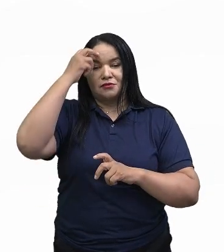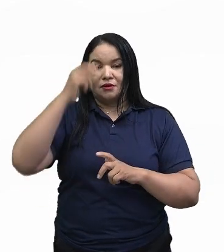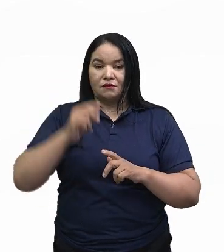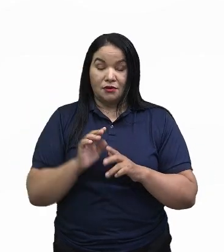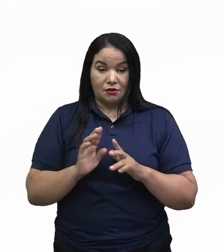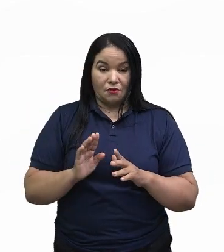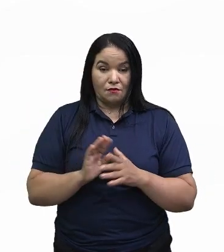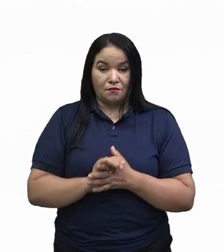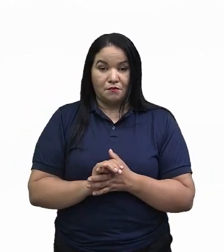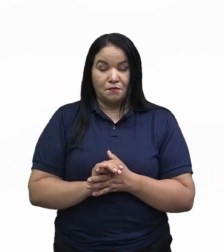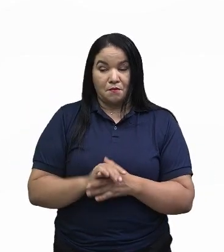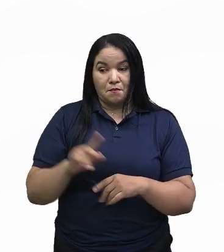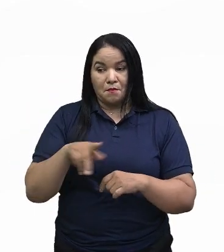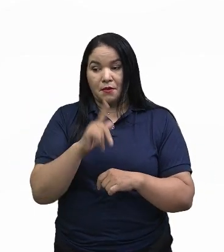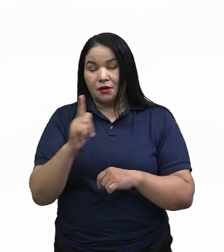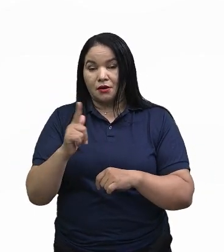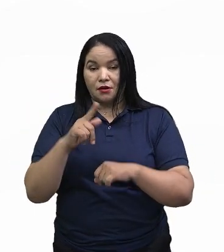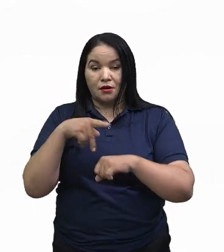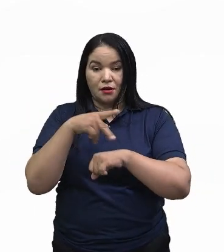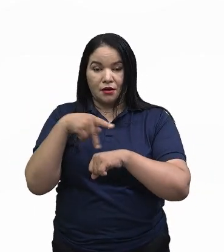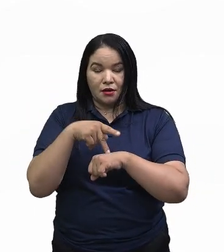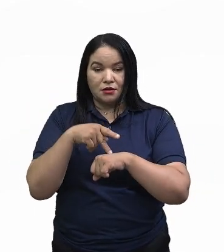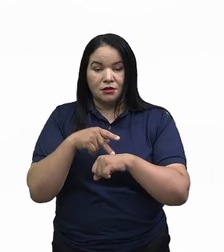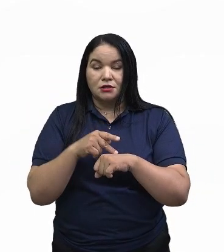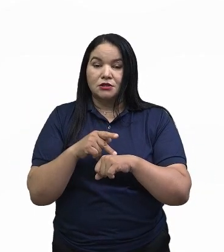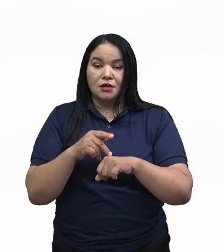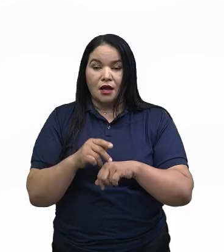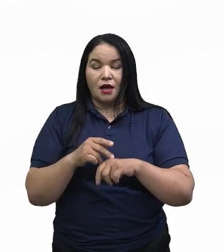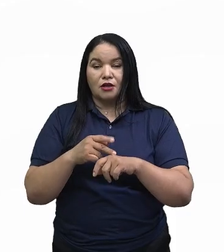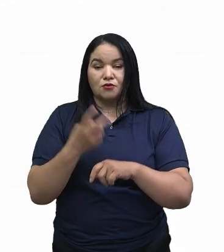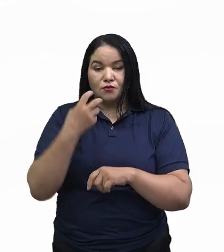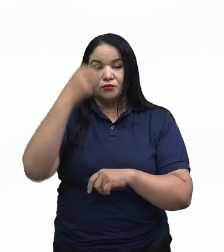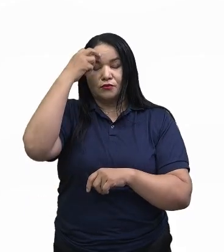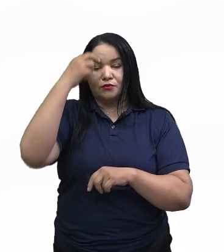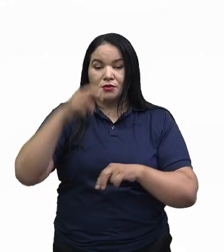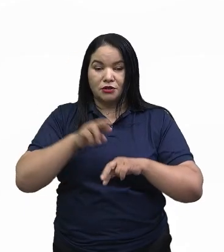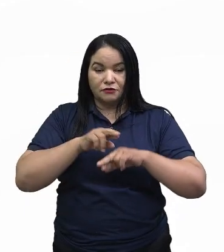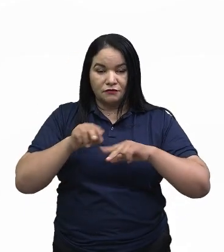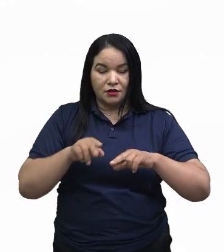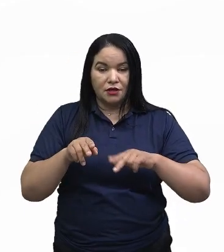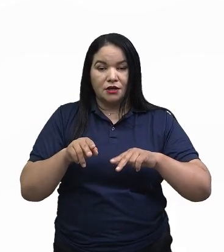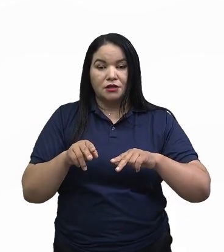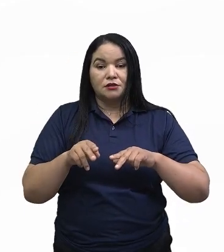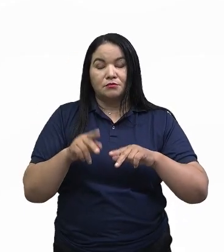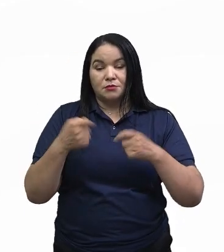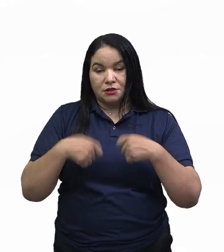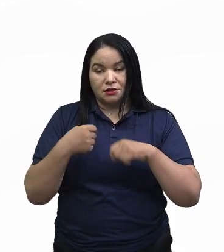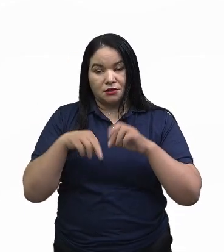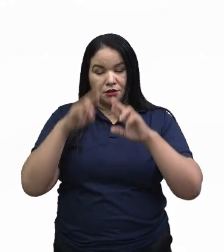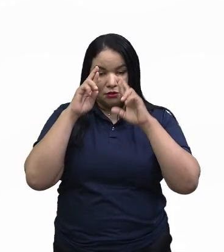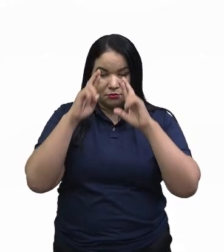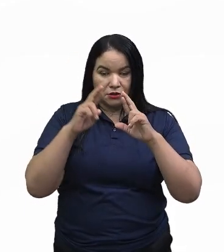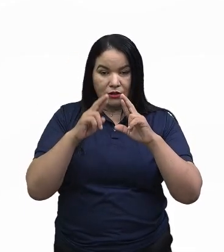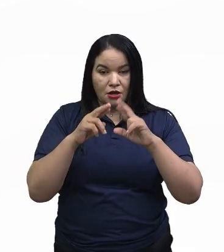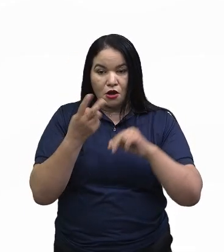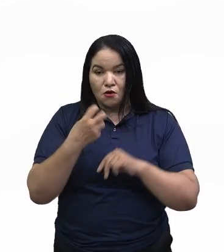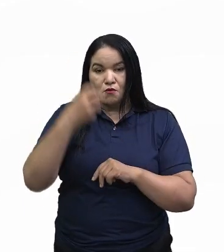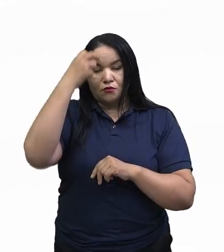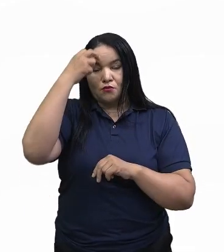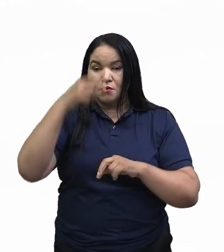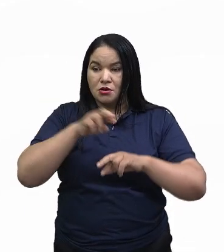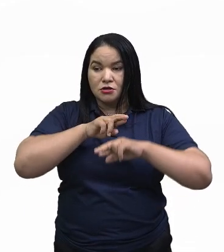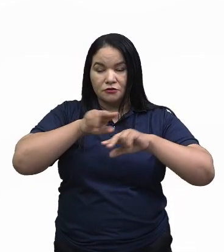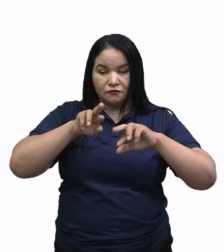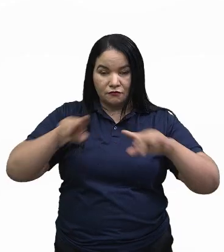a cultura diferente, né, entender que a cultura ela é diversa e que é um tesouro